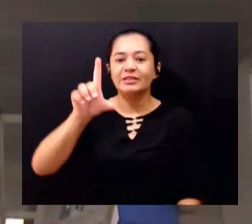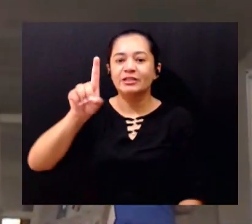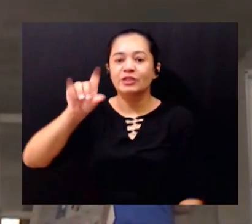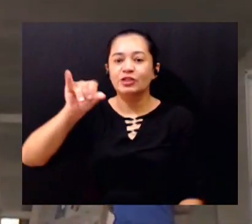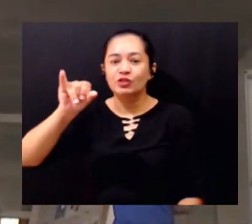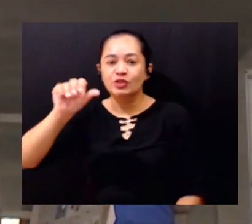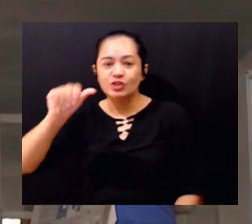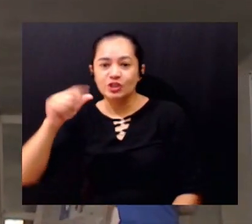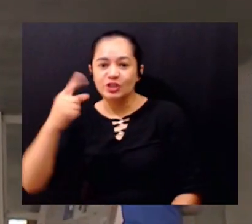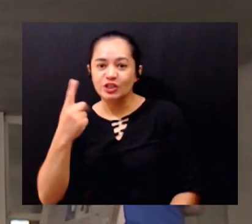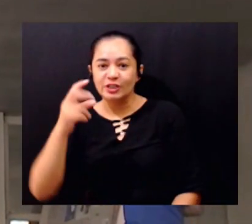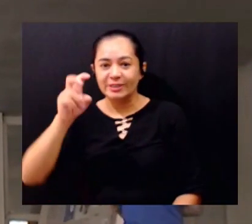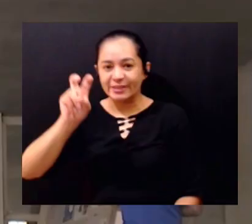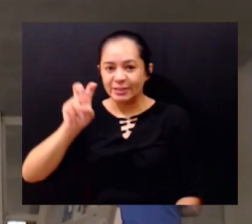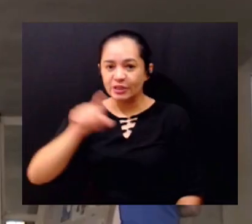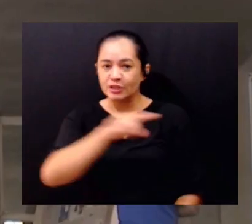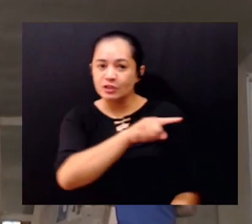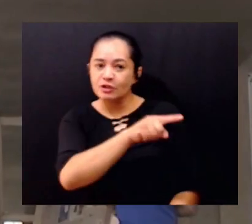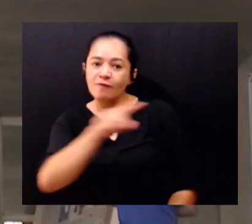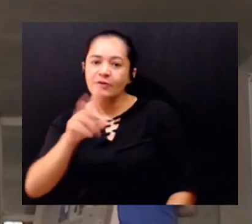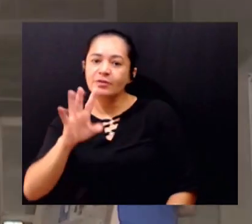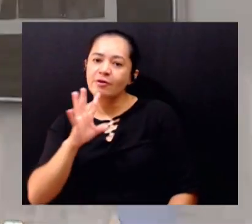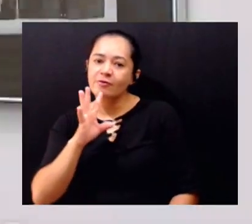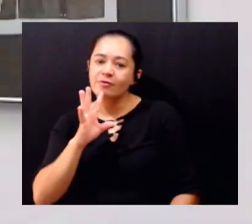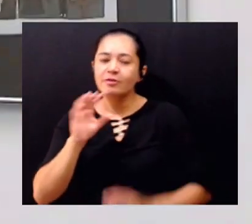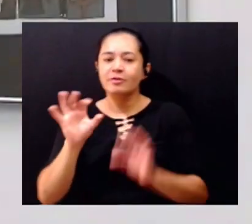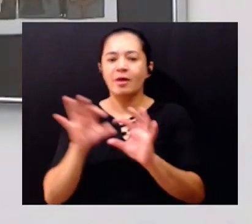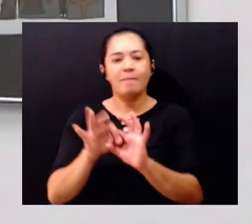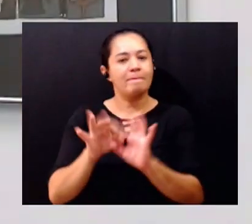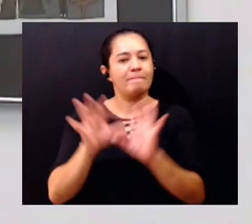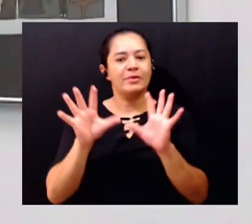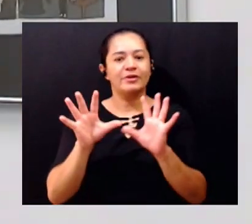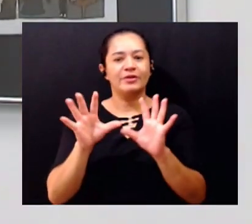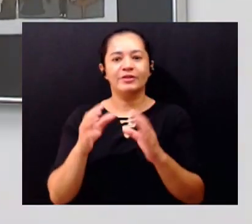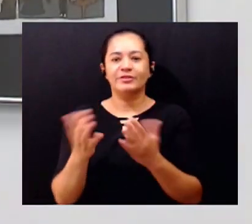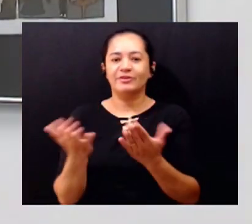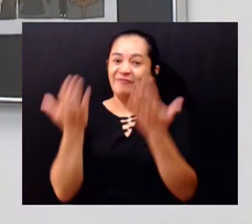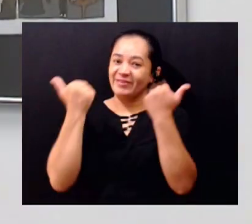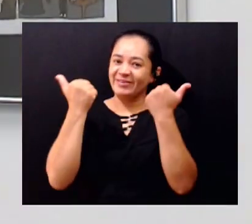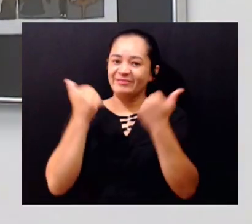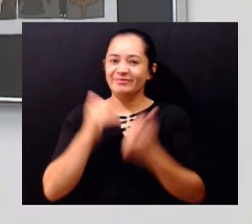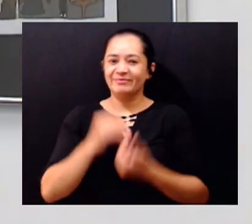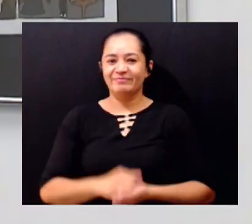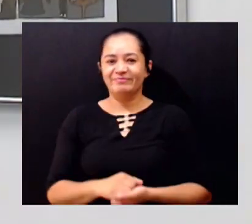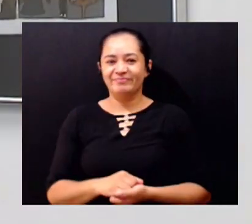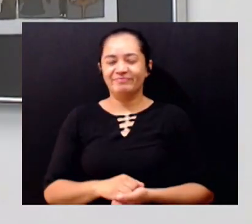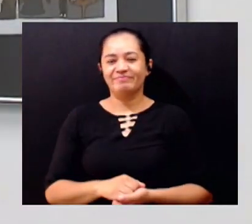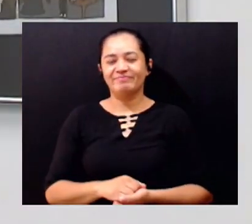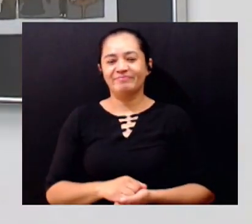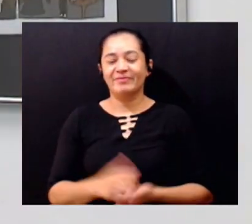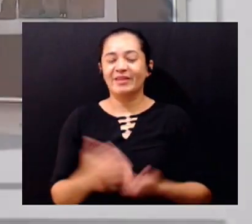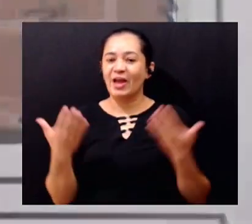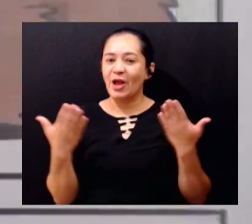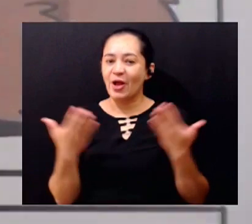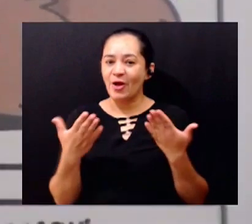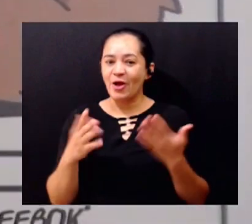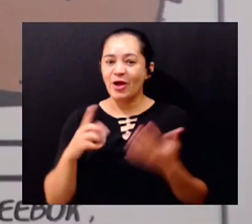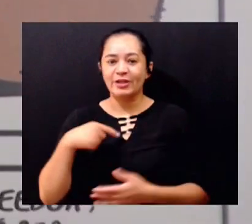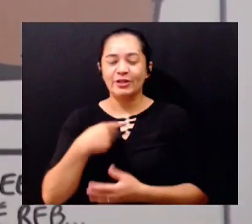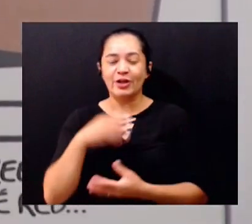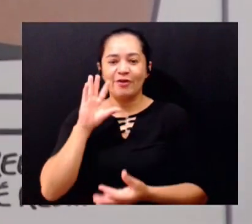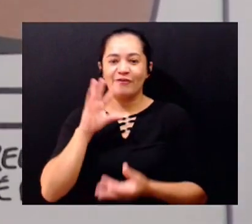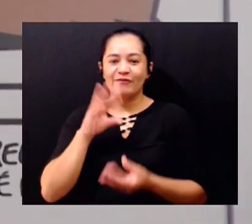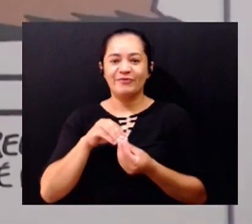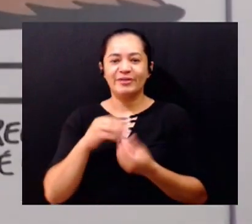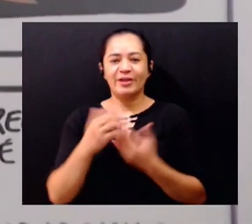aqui durante a Feira de Quadrinhos. Só comparecer, venham. Suzy, então agora para a gente encerrar aqui nosso bate-papo, vamos convidar o